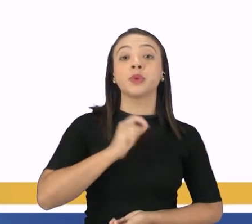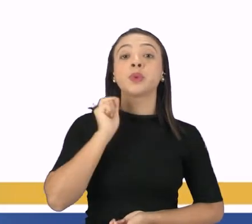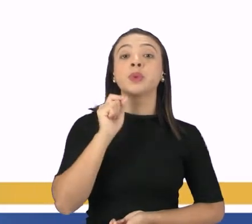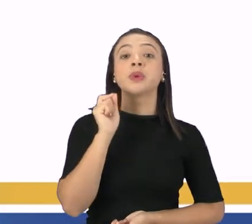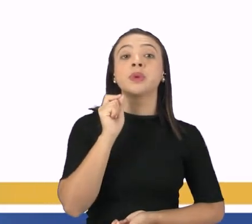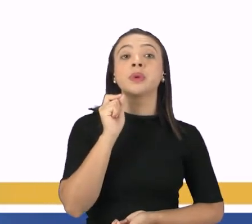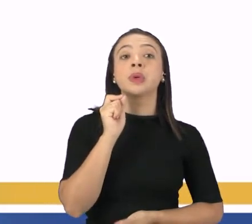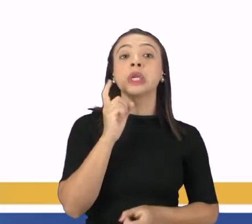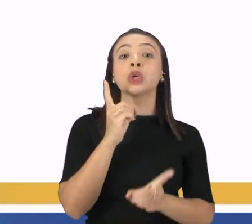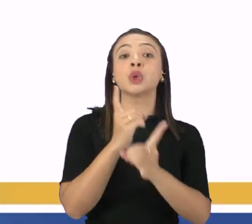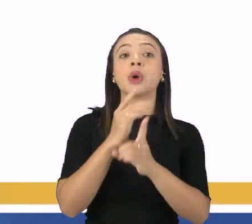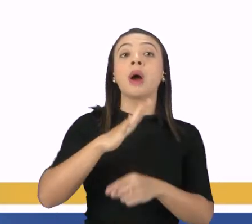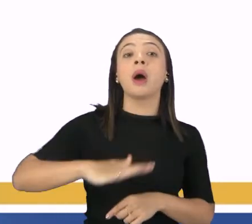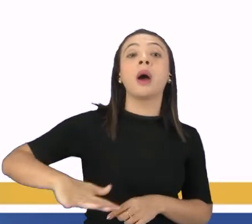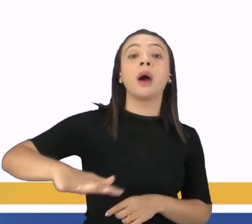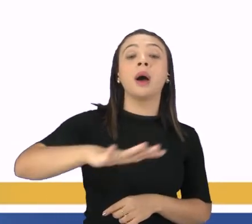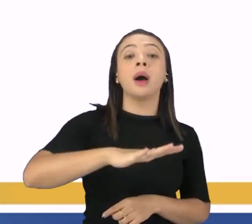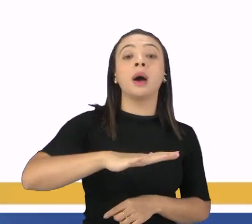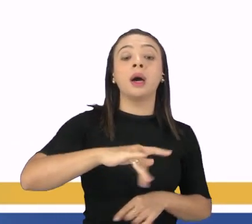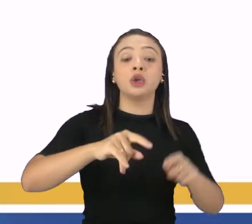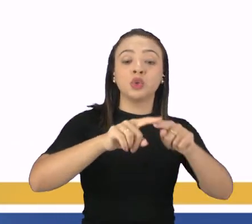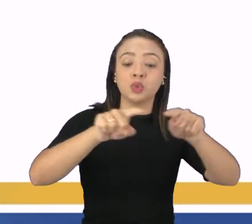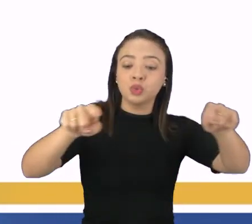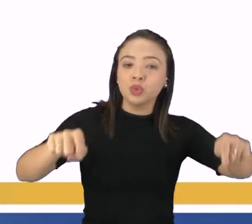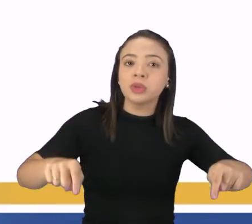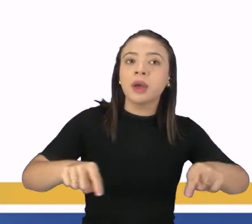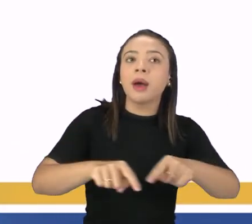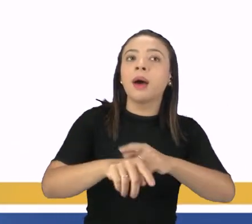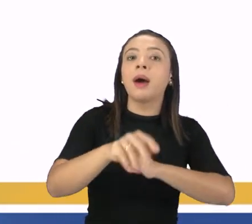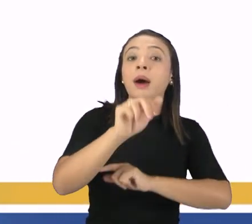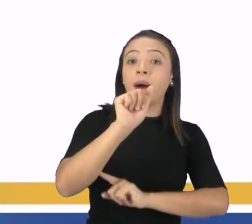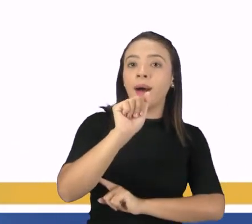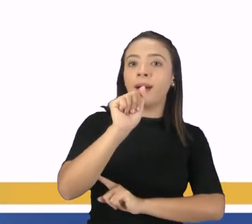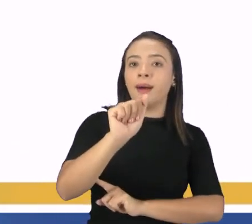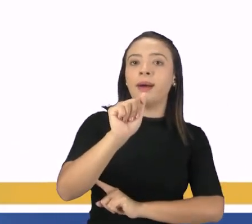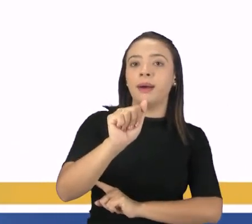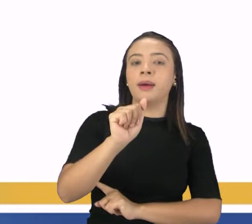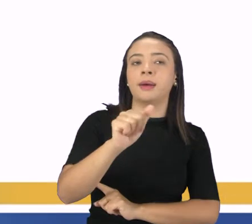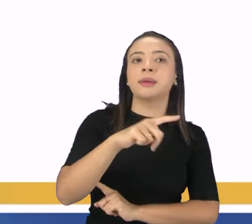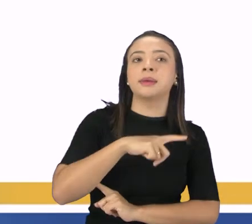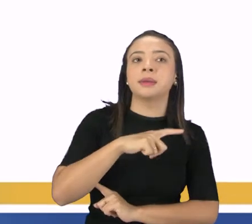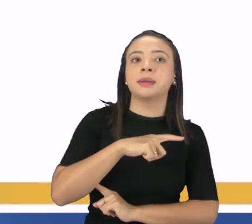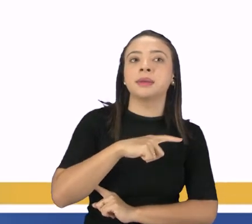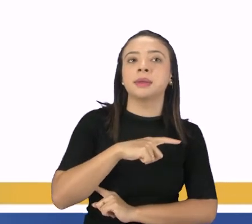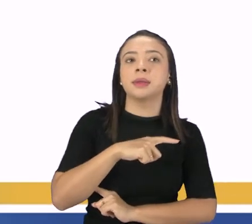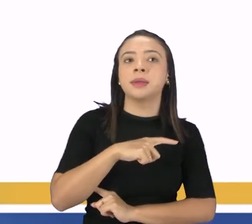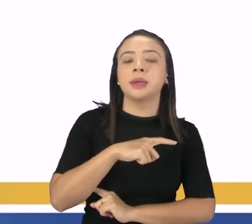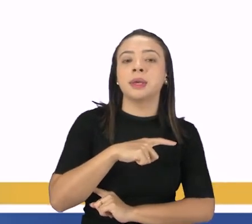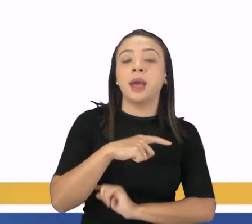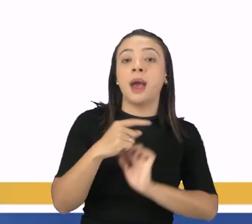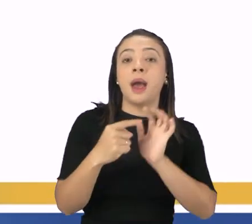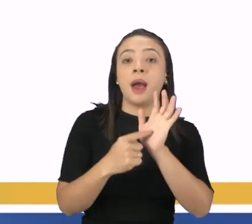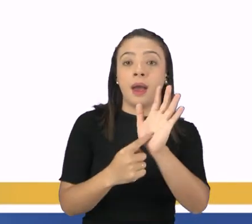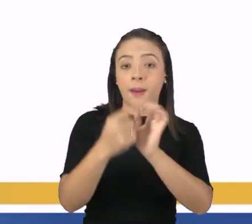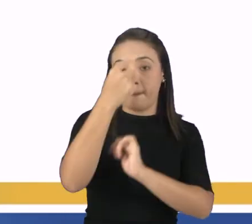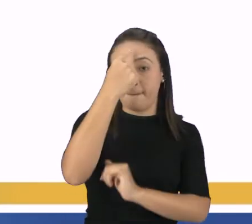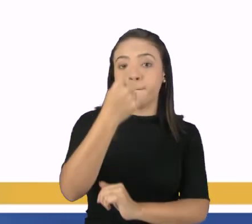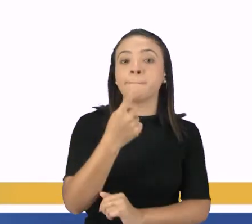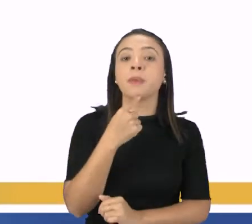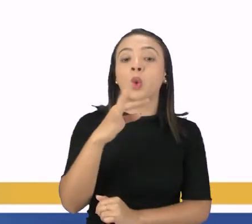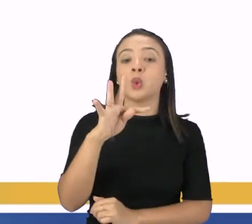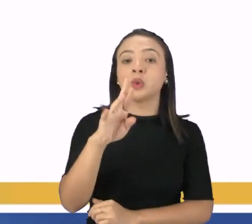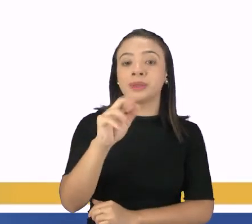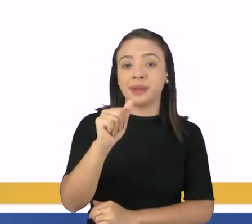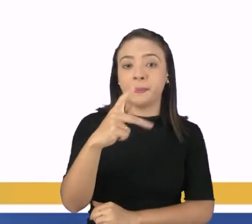encontrar, né, a área do primeiro terreno aí que apresenta uma figura, né, que a gente chama aí de trapézio,